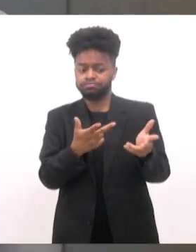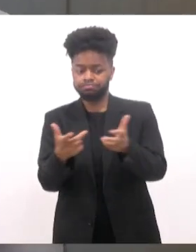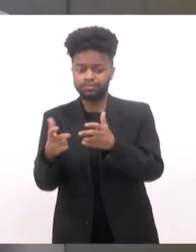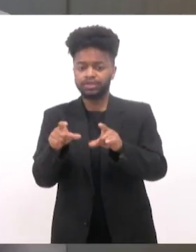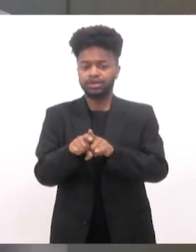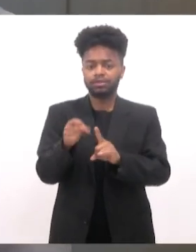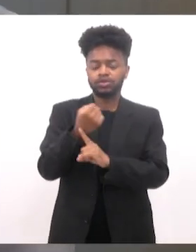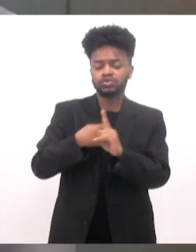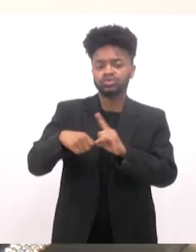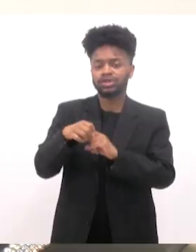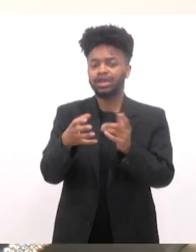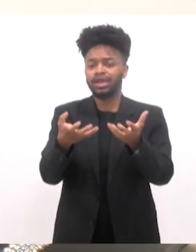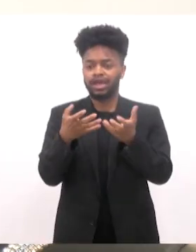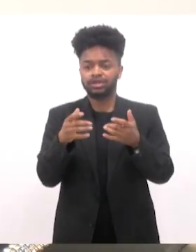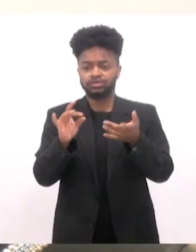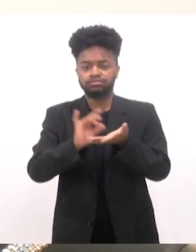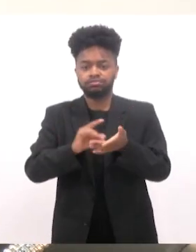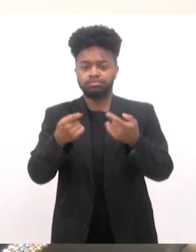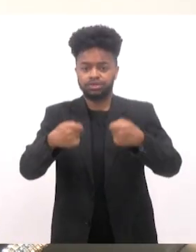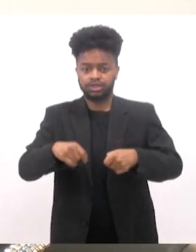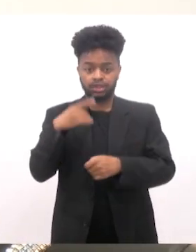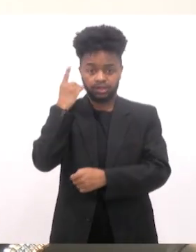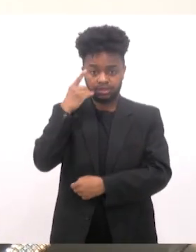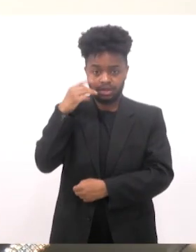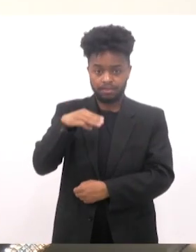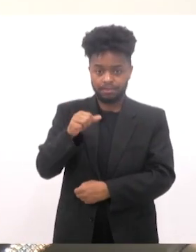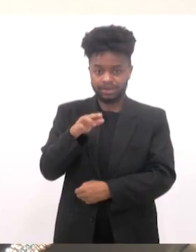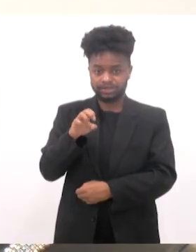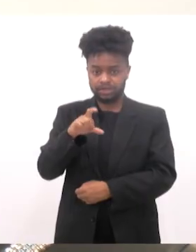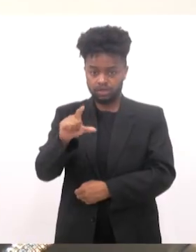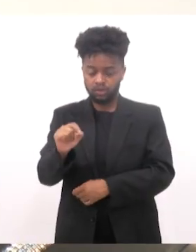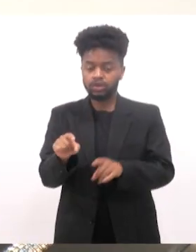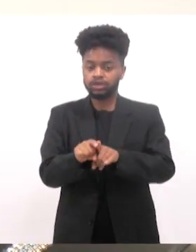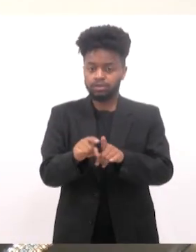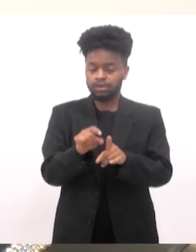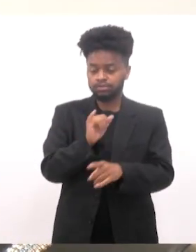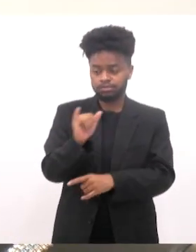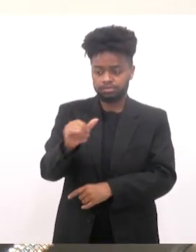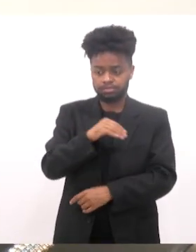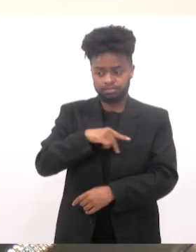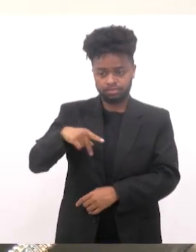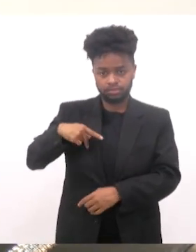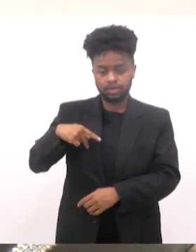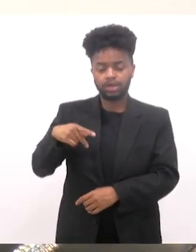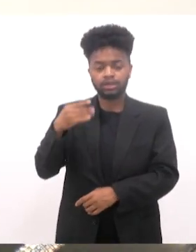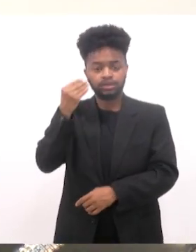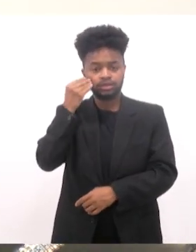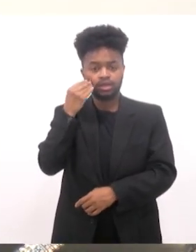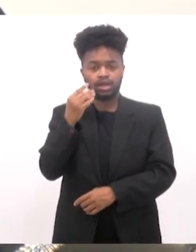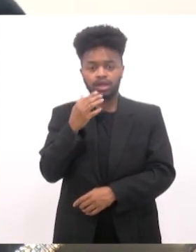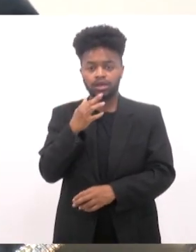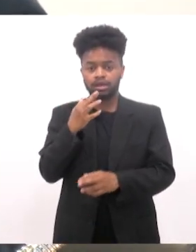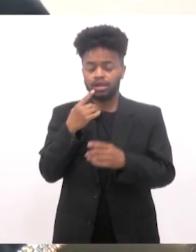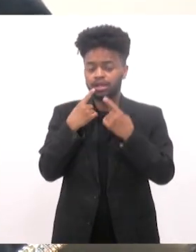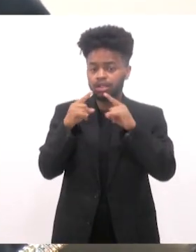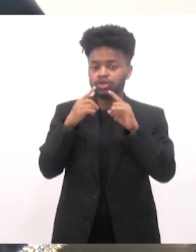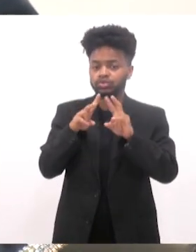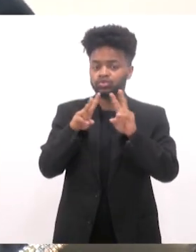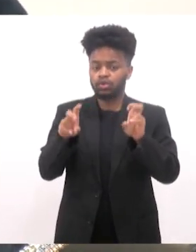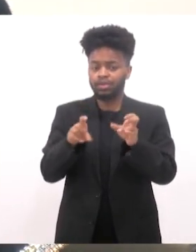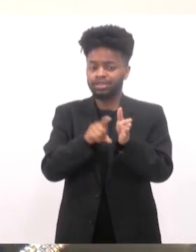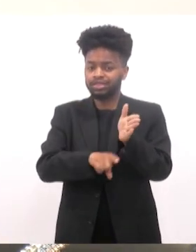sociedade quer e precisa. O deputado Marcelo Dino também acionou o Ministério Público para questionar a legalidade da taxa e